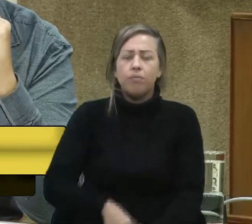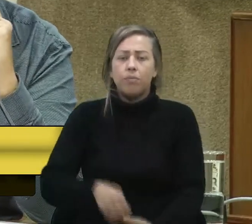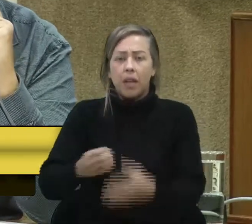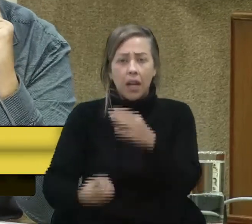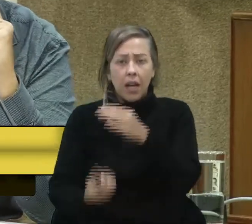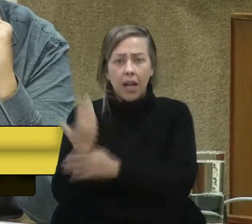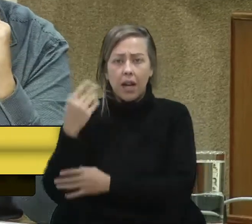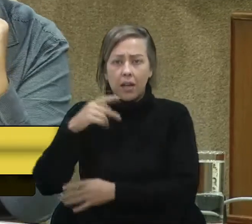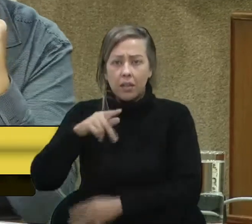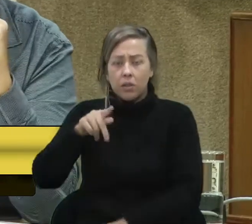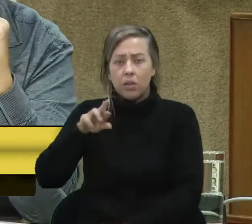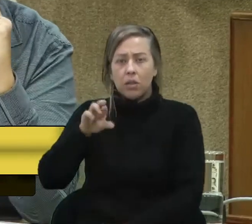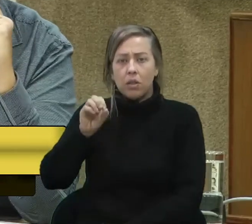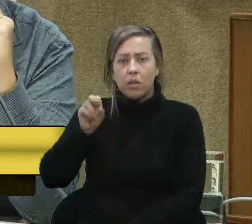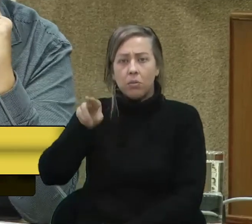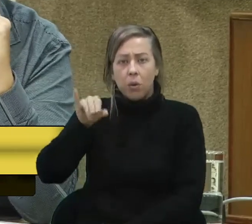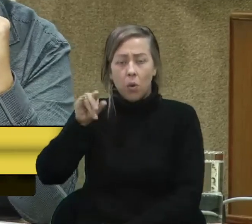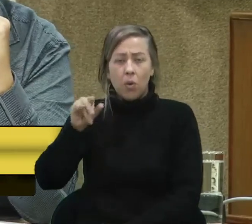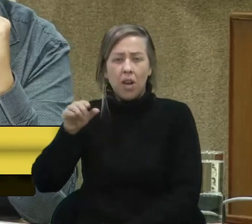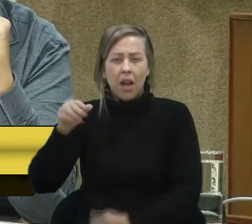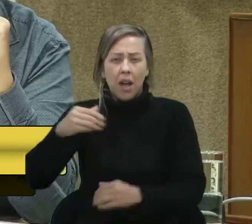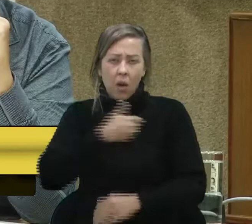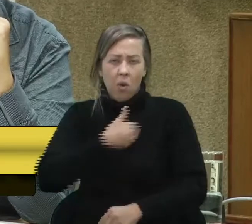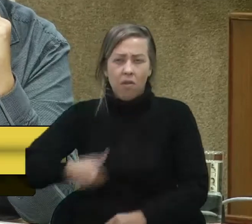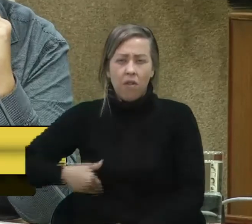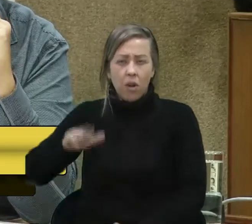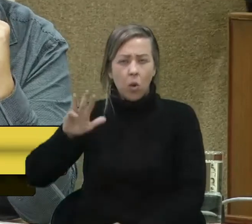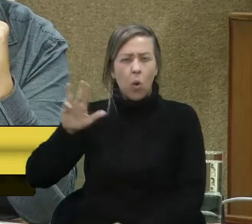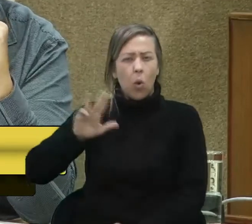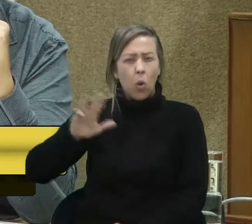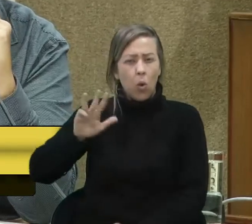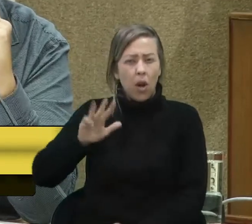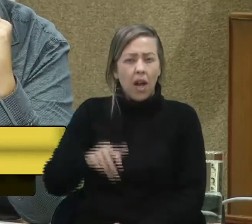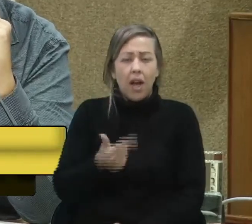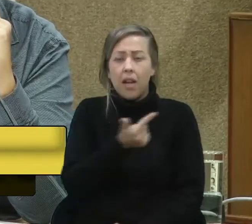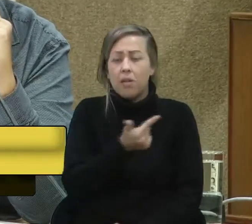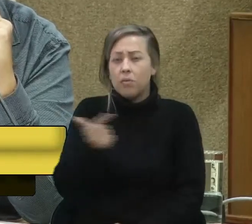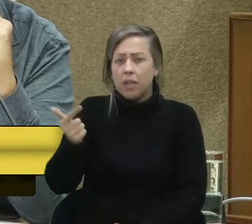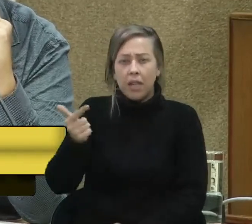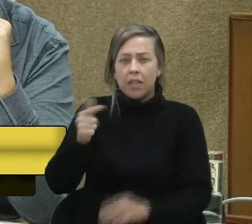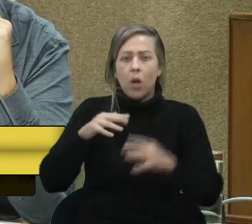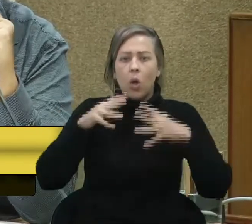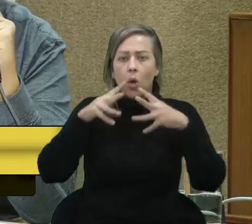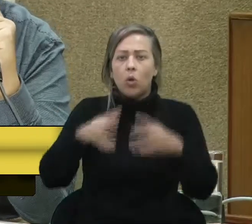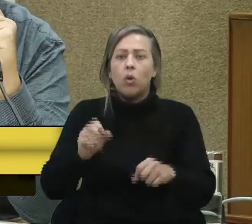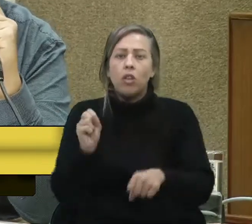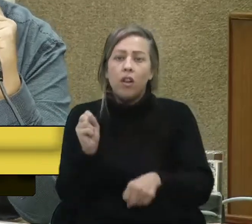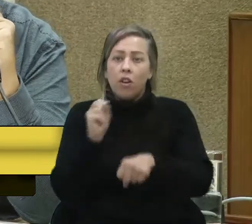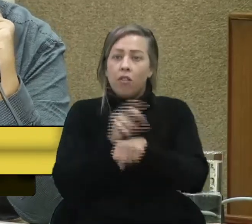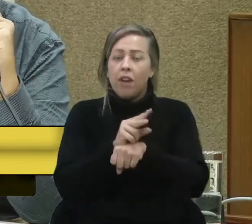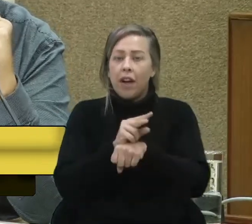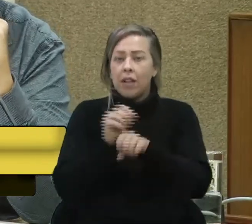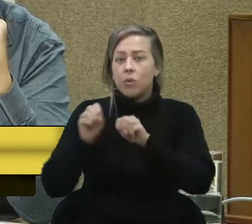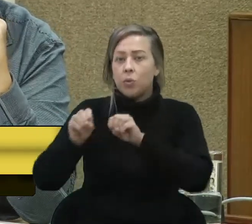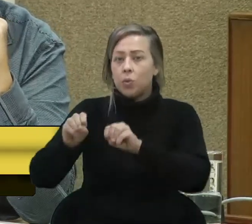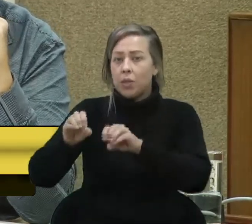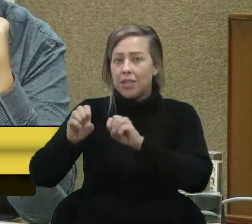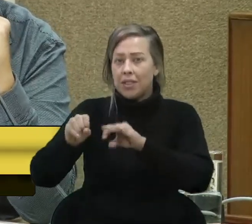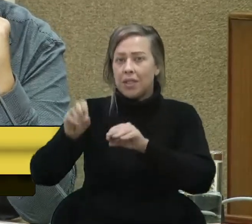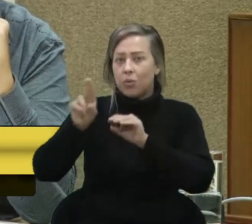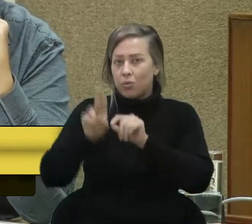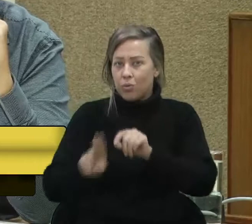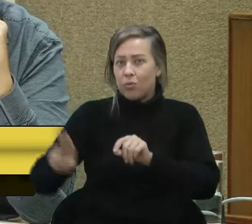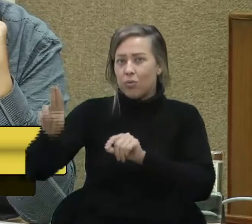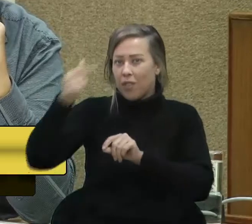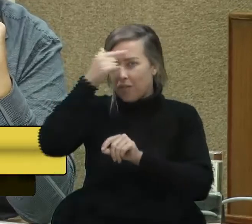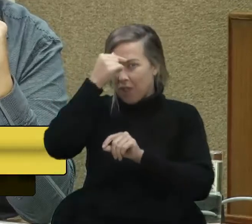o ProUni lá no governo Lula, é importante destacar, nós não temos a universalização das vagas no ensino superior. Né? Então,